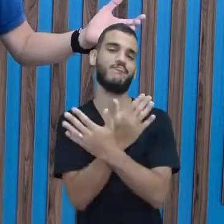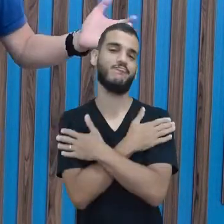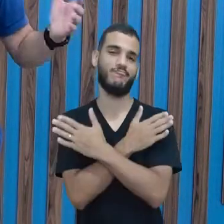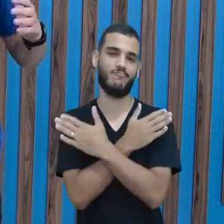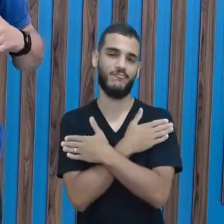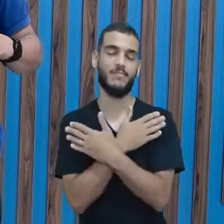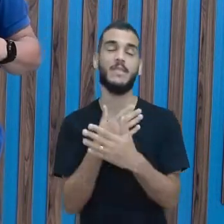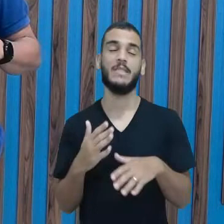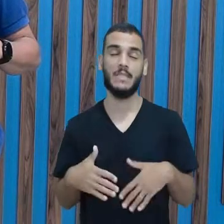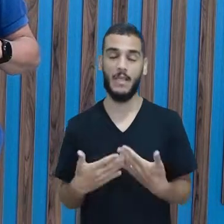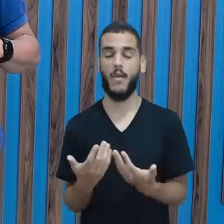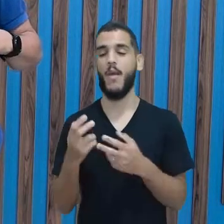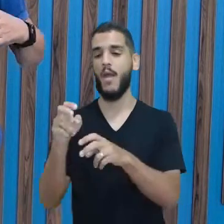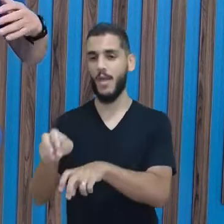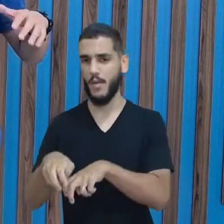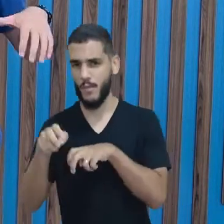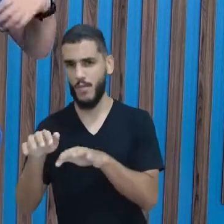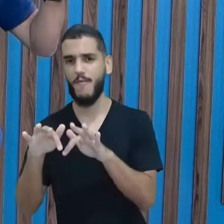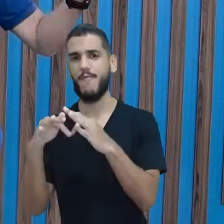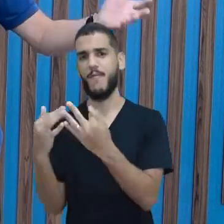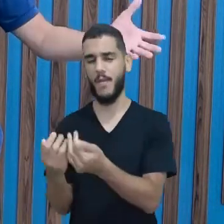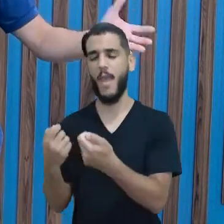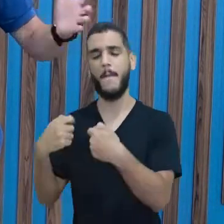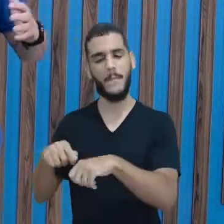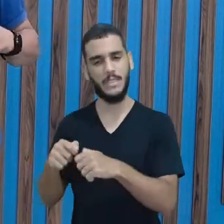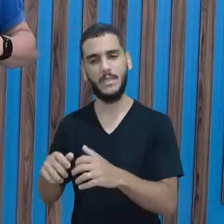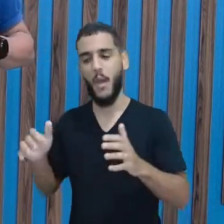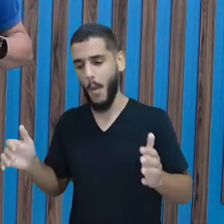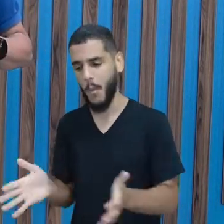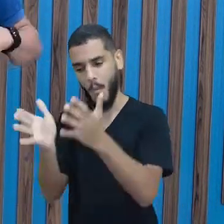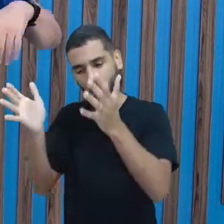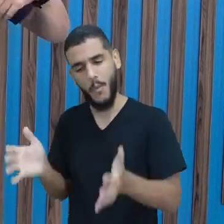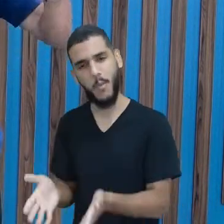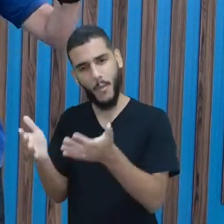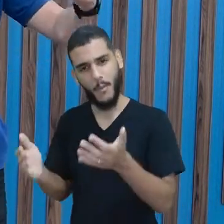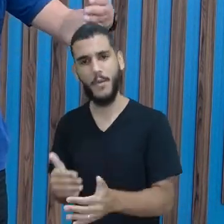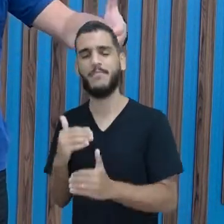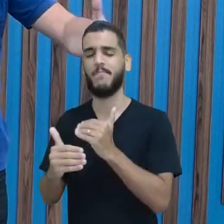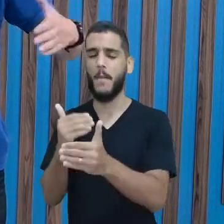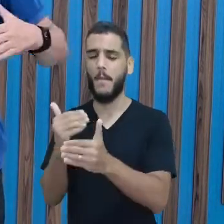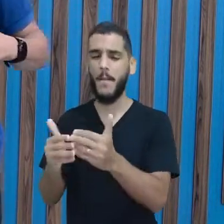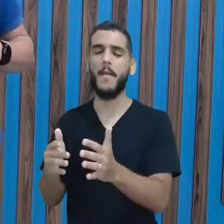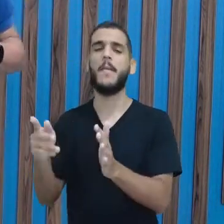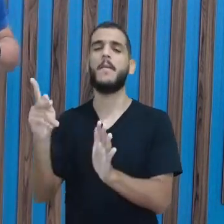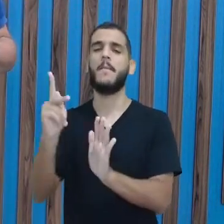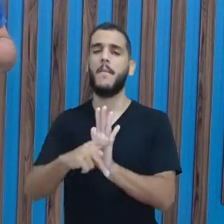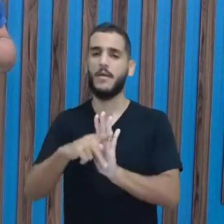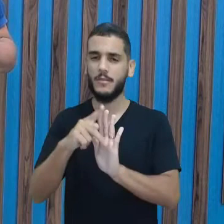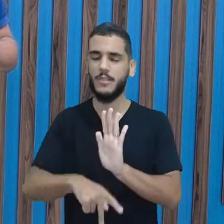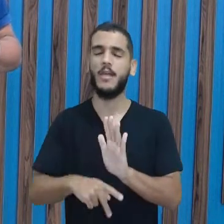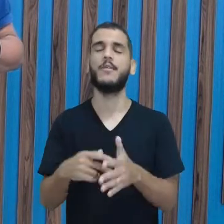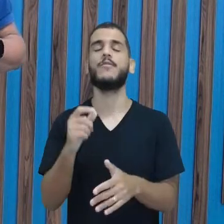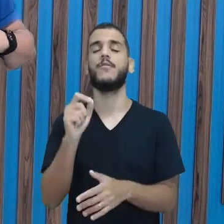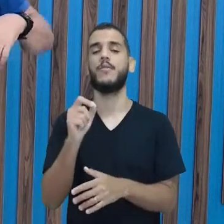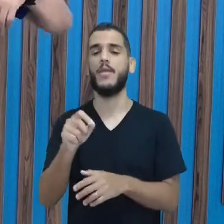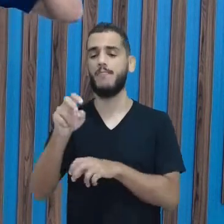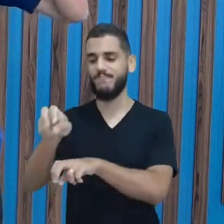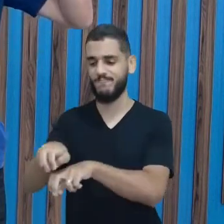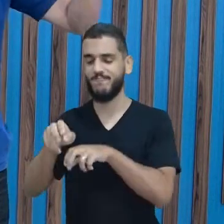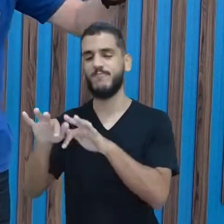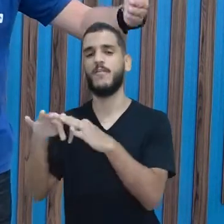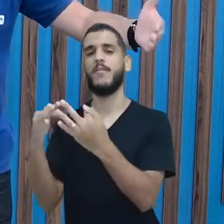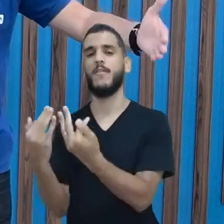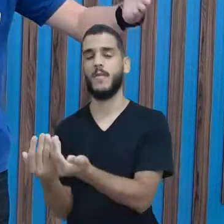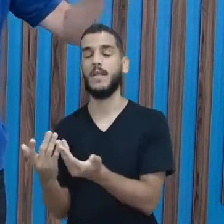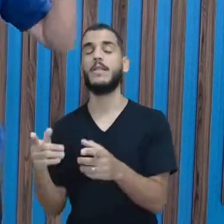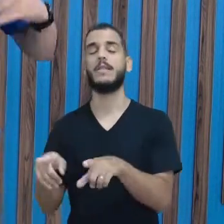a agricultura familiar, ela precisa ser reforçada, né? Desenvolver projetos para a agricultura familiar, né? Fazer com